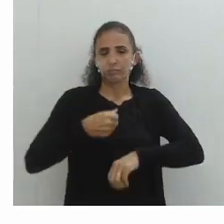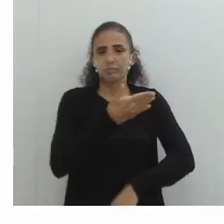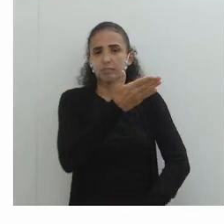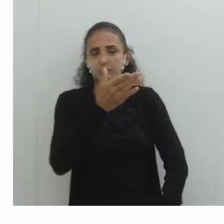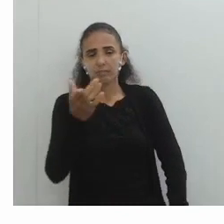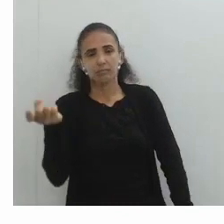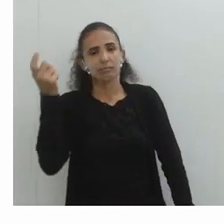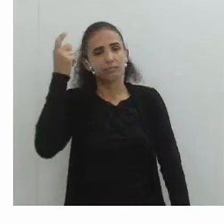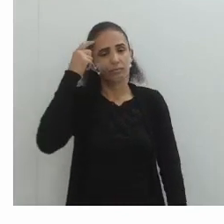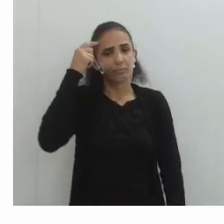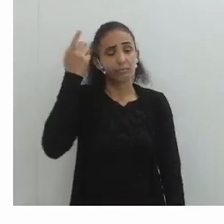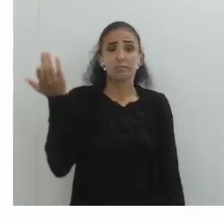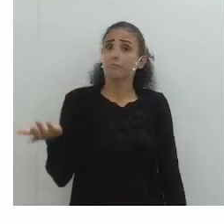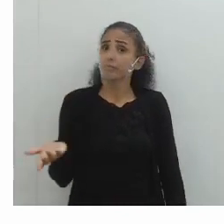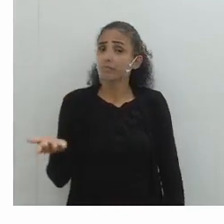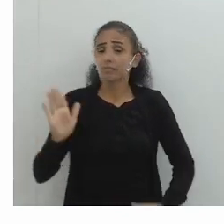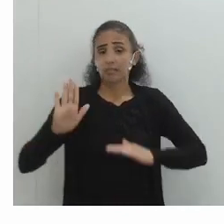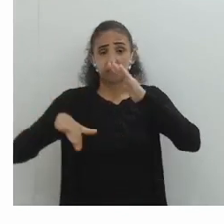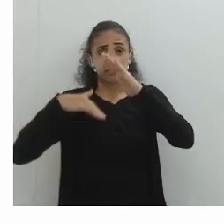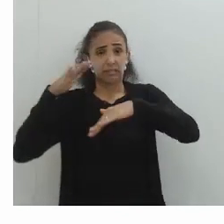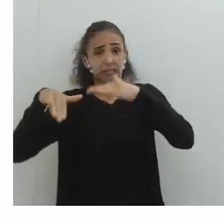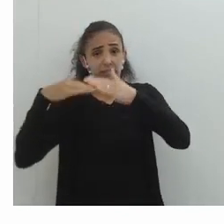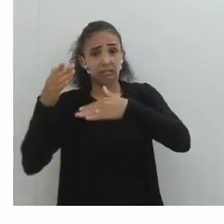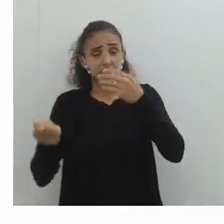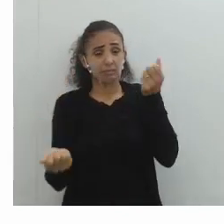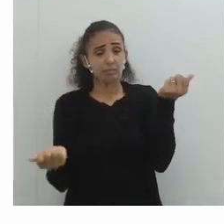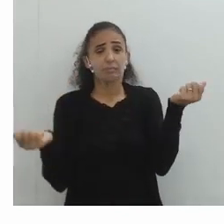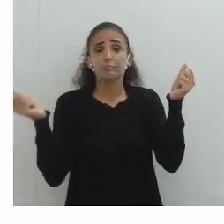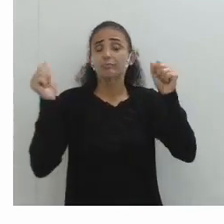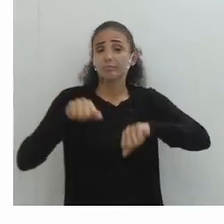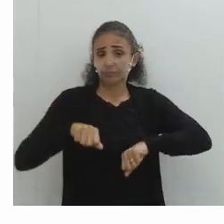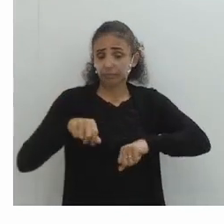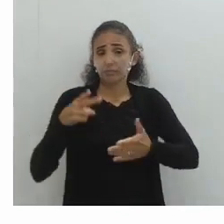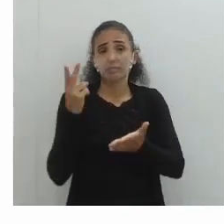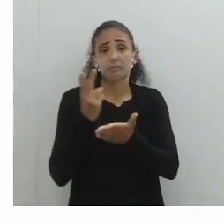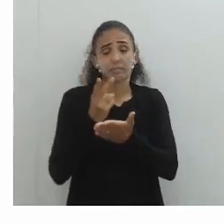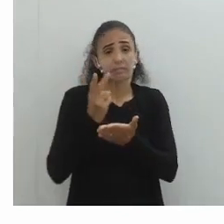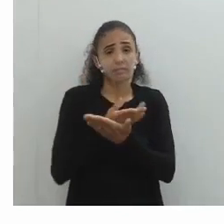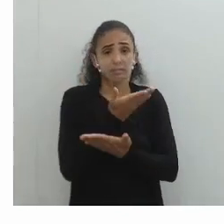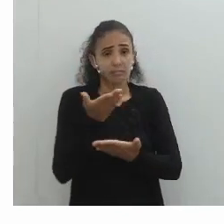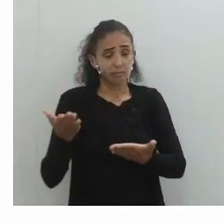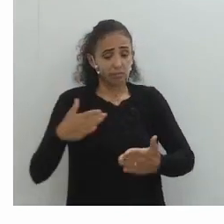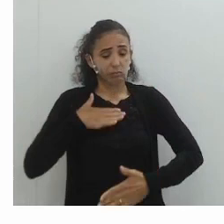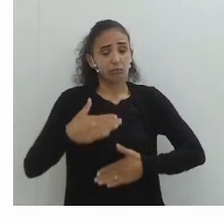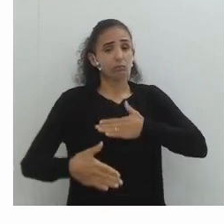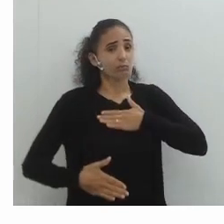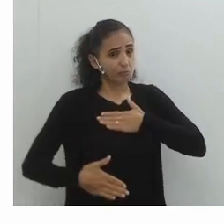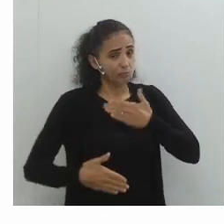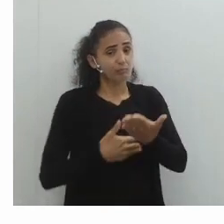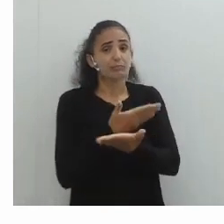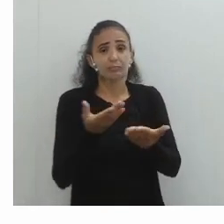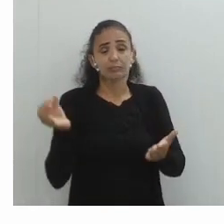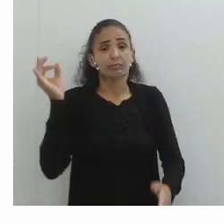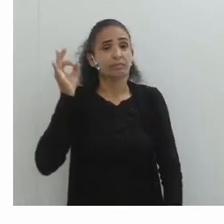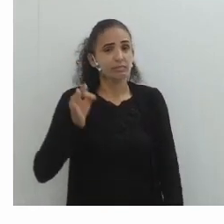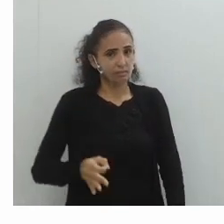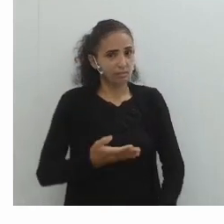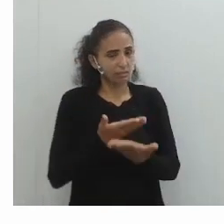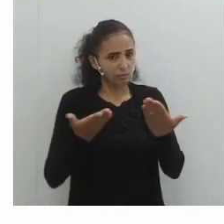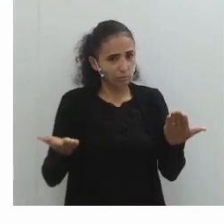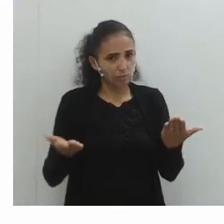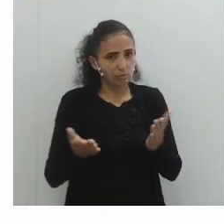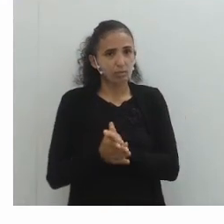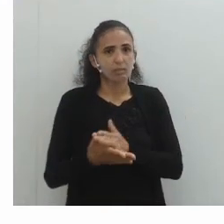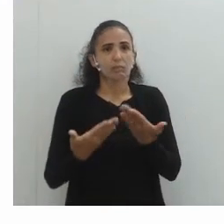cognitivas e, por que não, habilidades motoras. Tá certo? Aí ele fala também